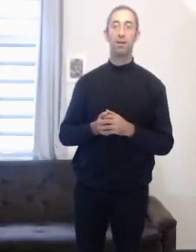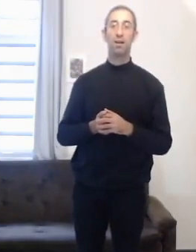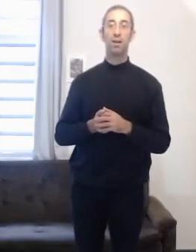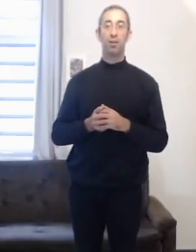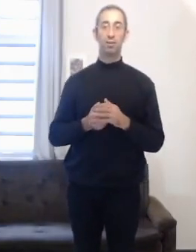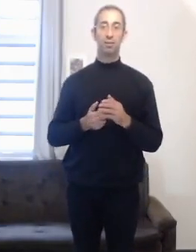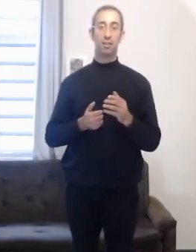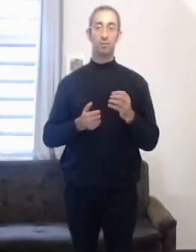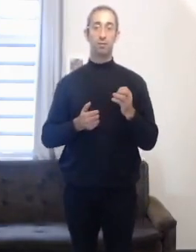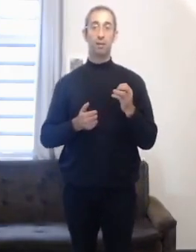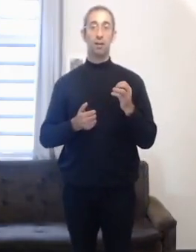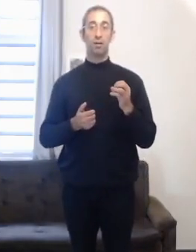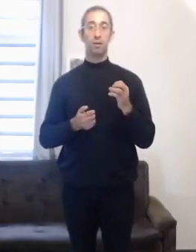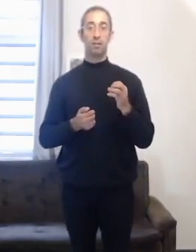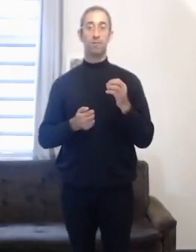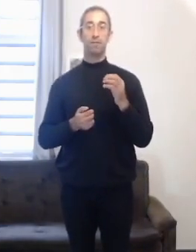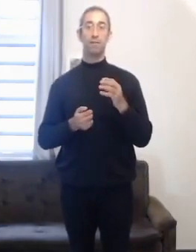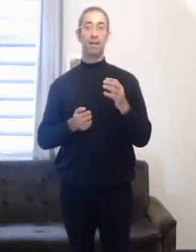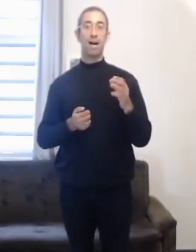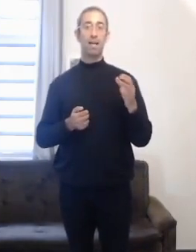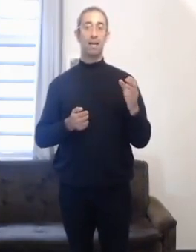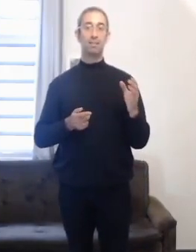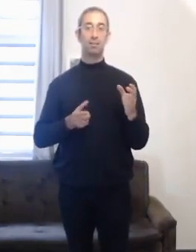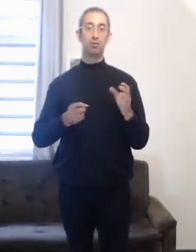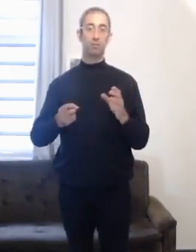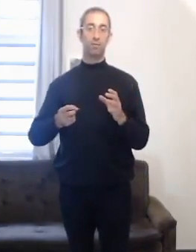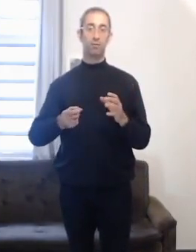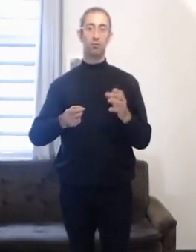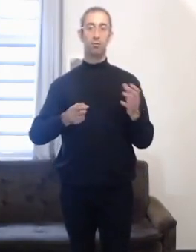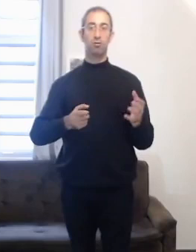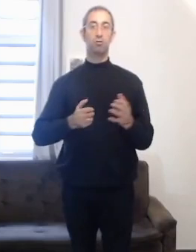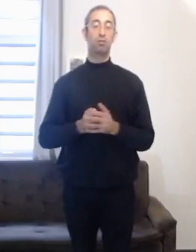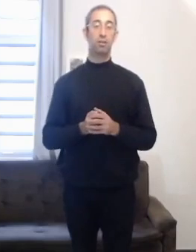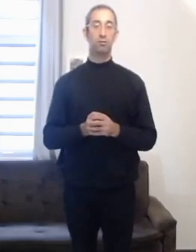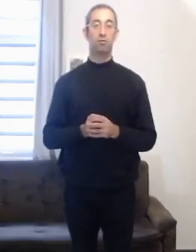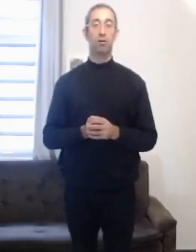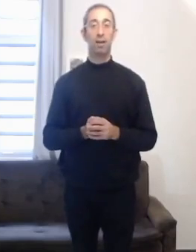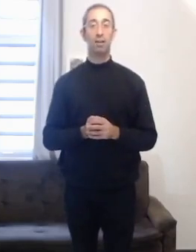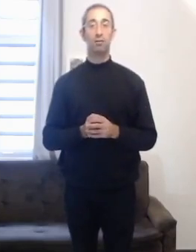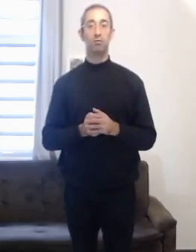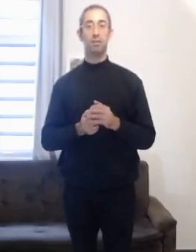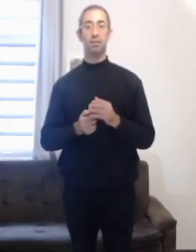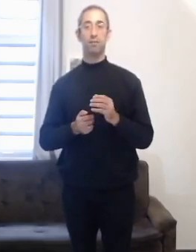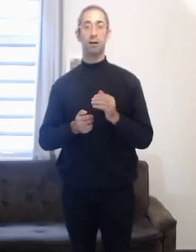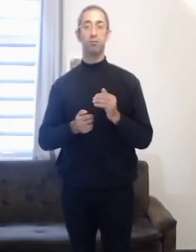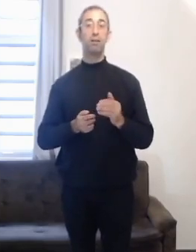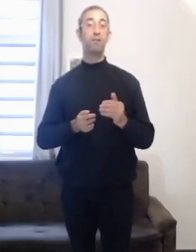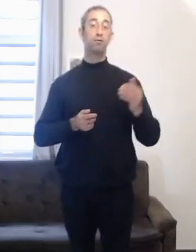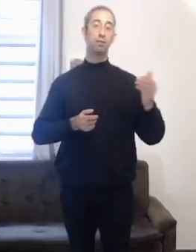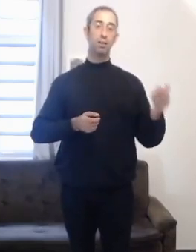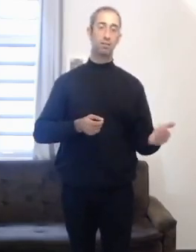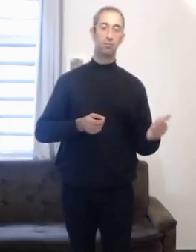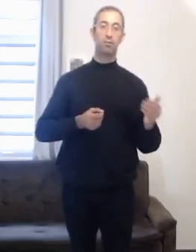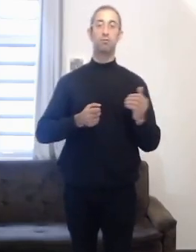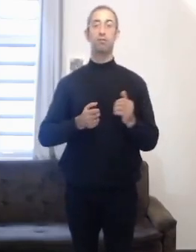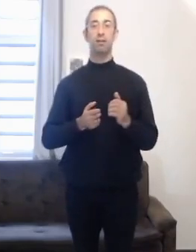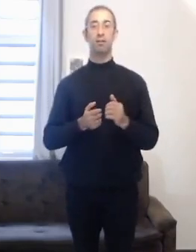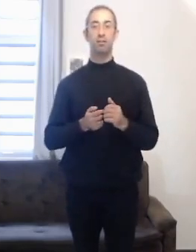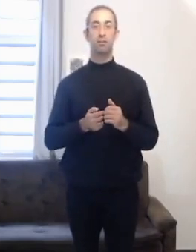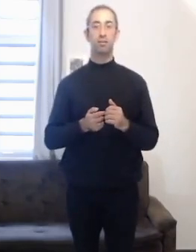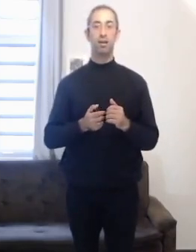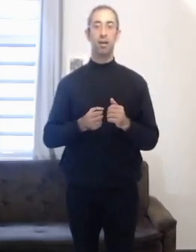desculpa? Nós temos, por exemplo, verificar a relação entre os professores e estudantes no colégio, identificar o nível de interesse